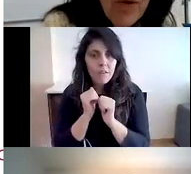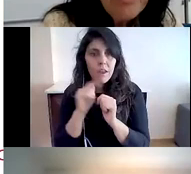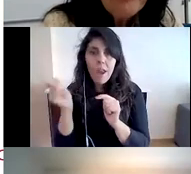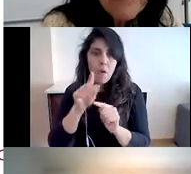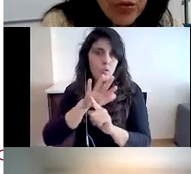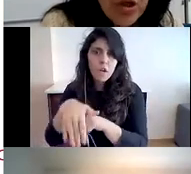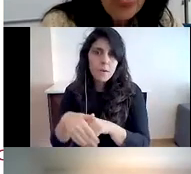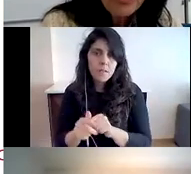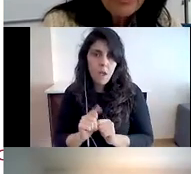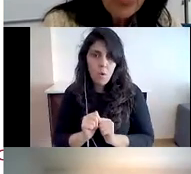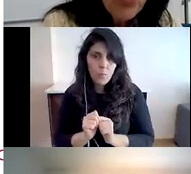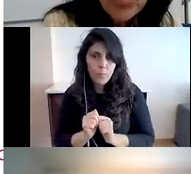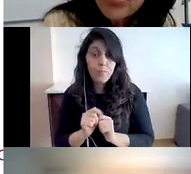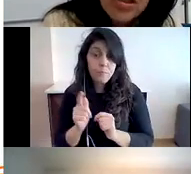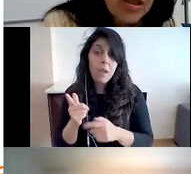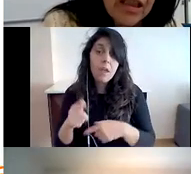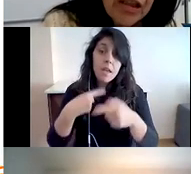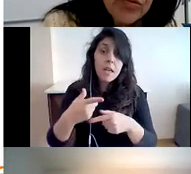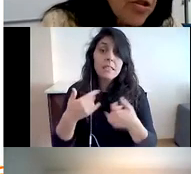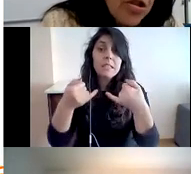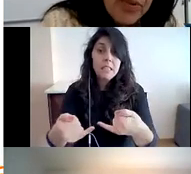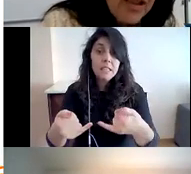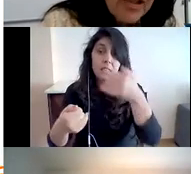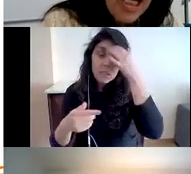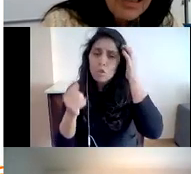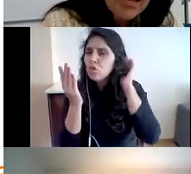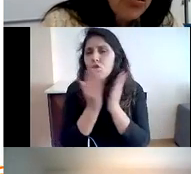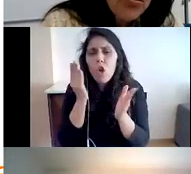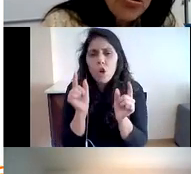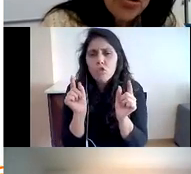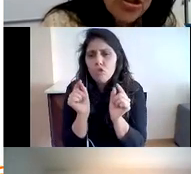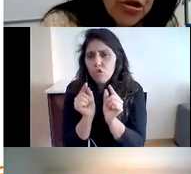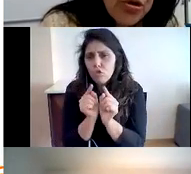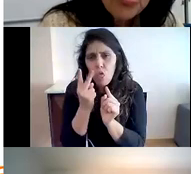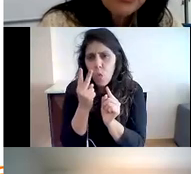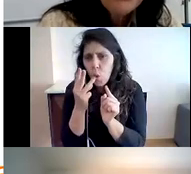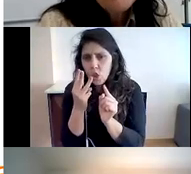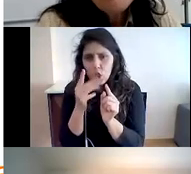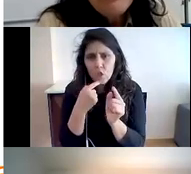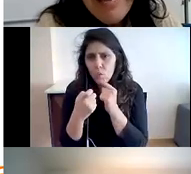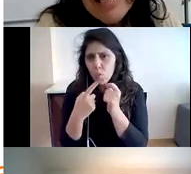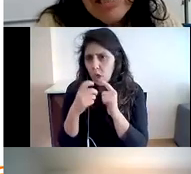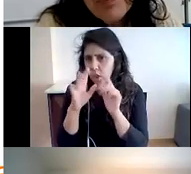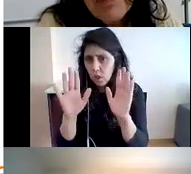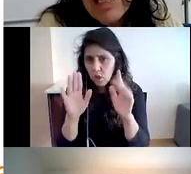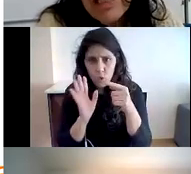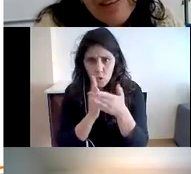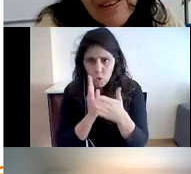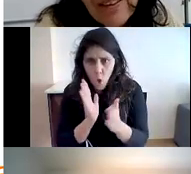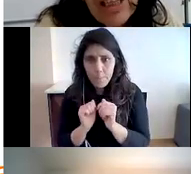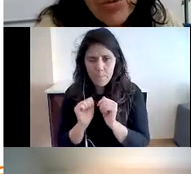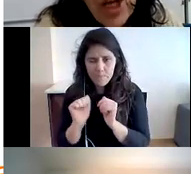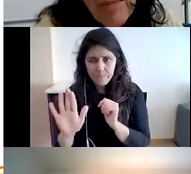discriminação. Passando agora ao momento seguinte, então, só para deixar aqui duas ou três questões, esta